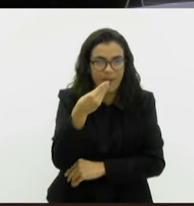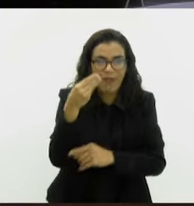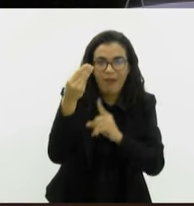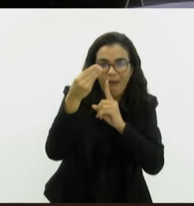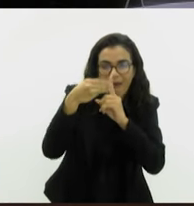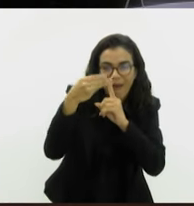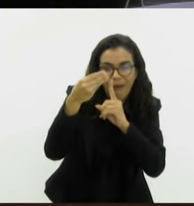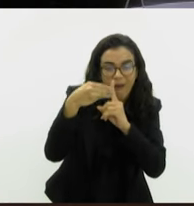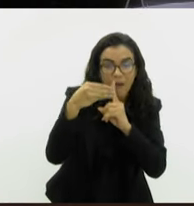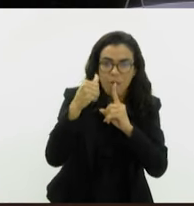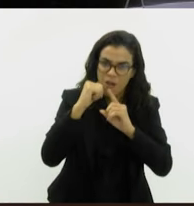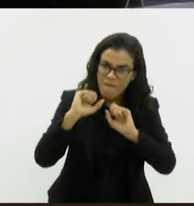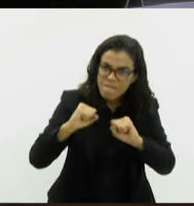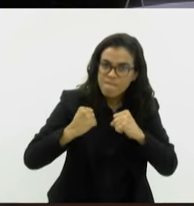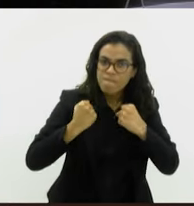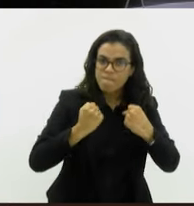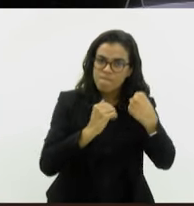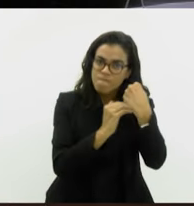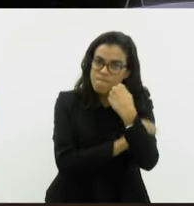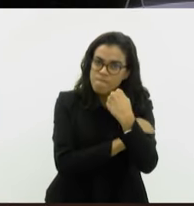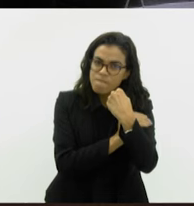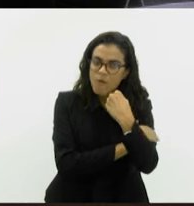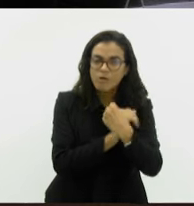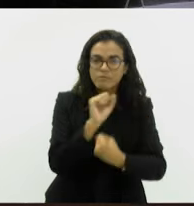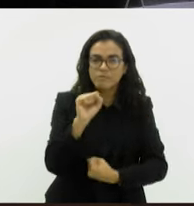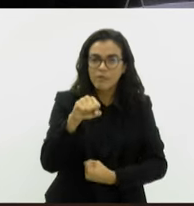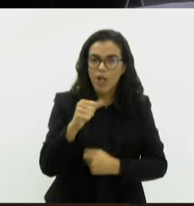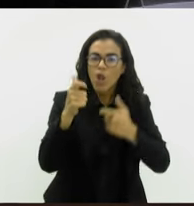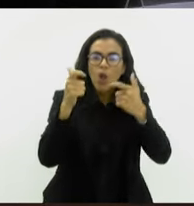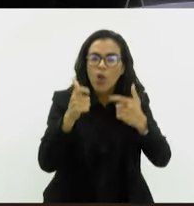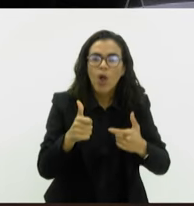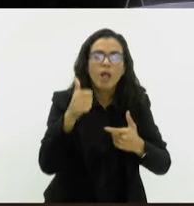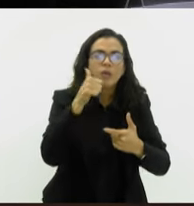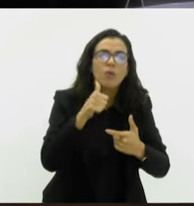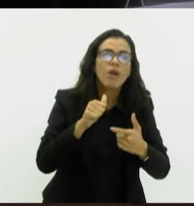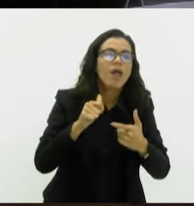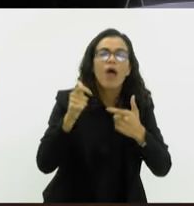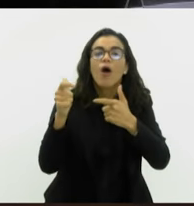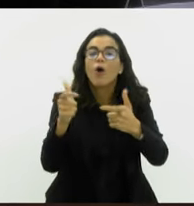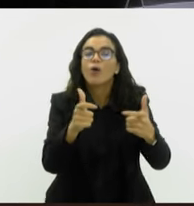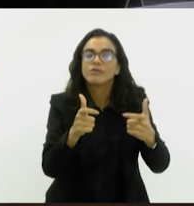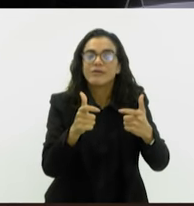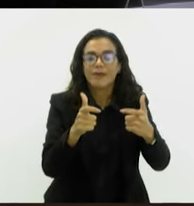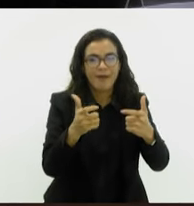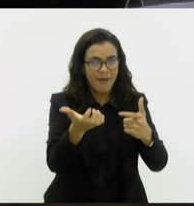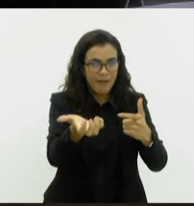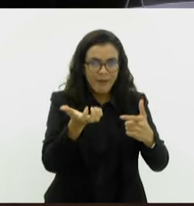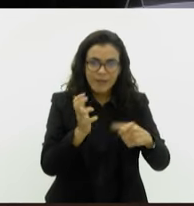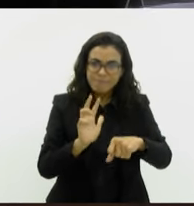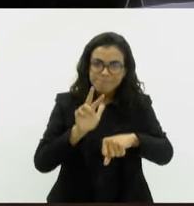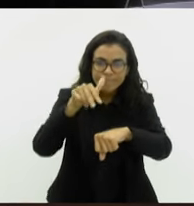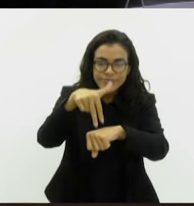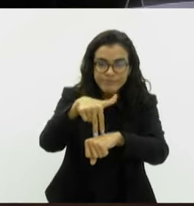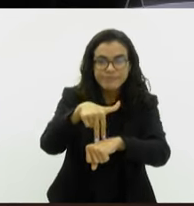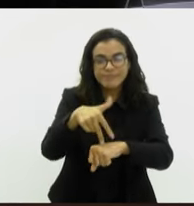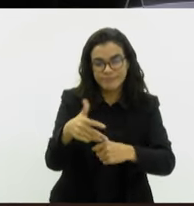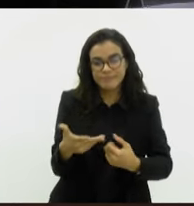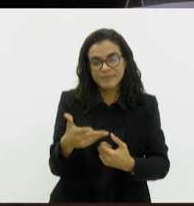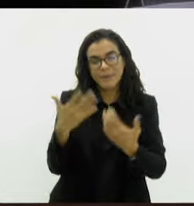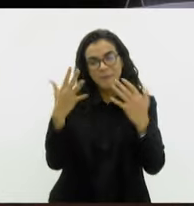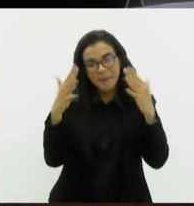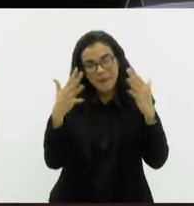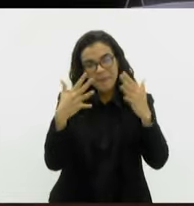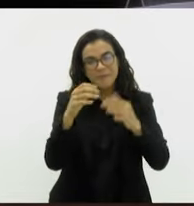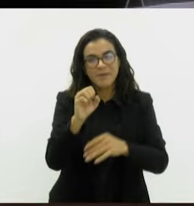mulher é muito forte e lugar de mulher é onde ela quiser então parabéns